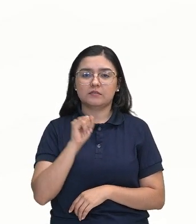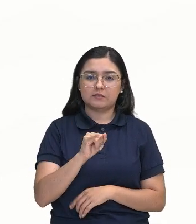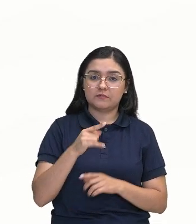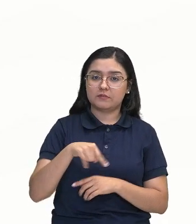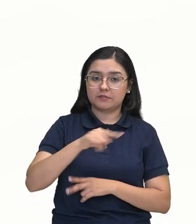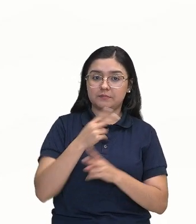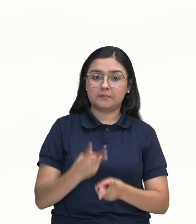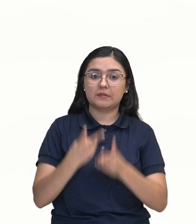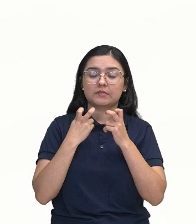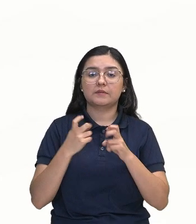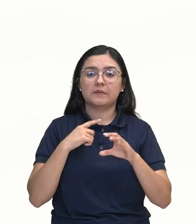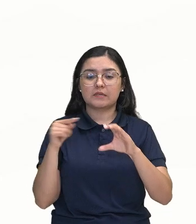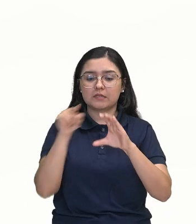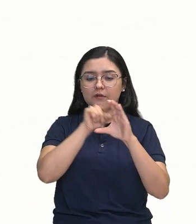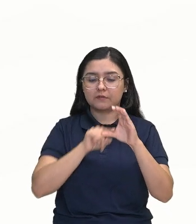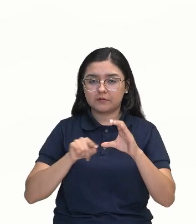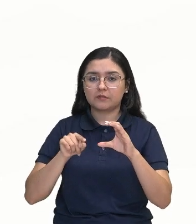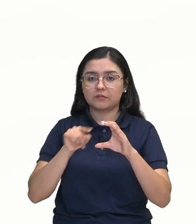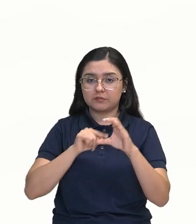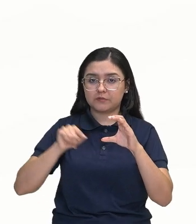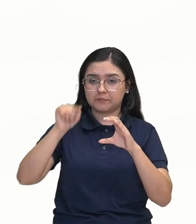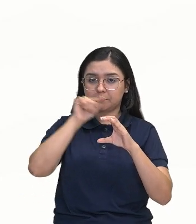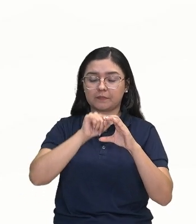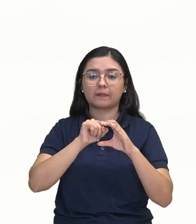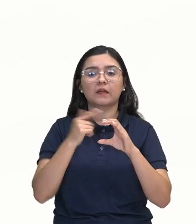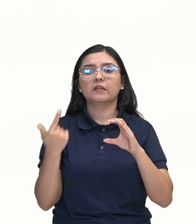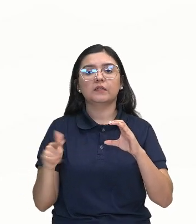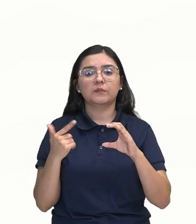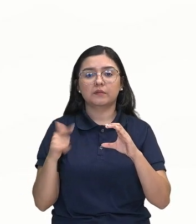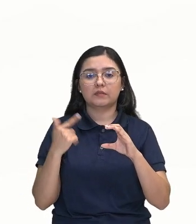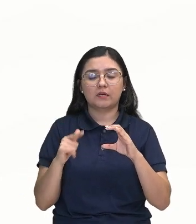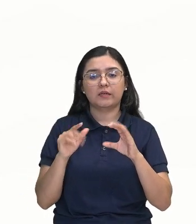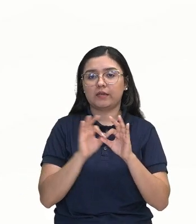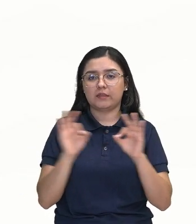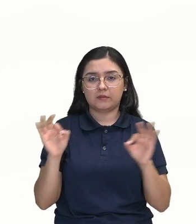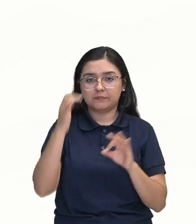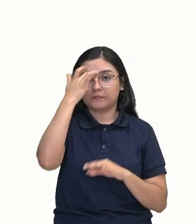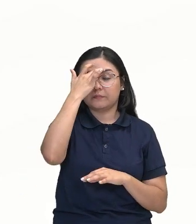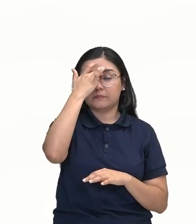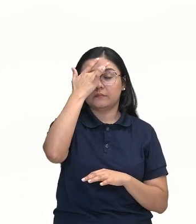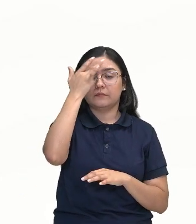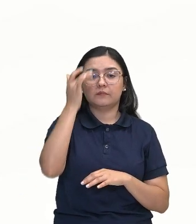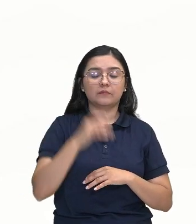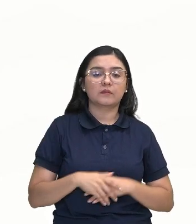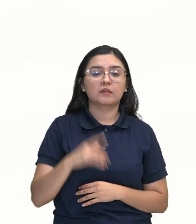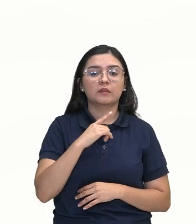bem, a circunferência ou o círculo, eles não possuem segmentos de reta, tá? A gente